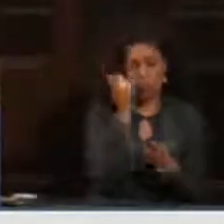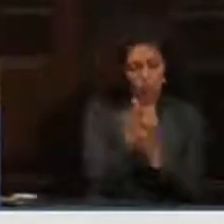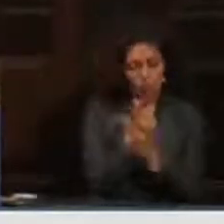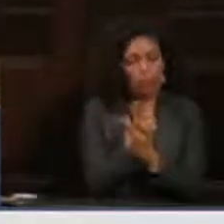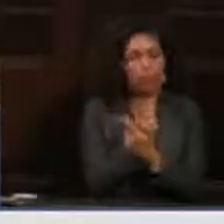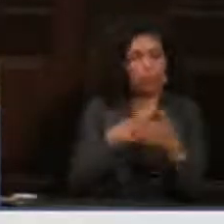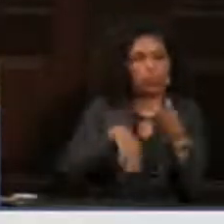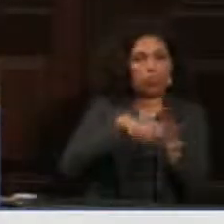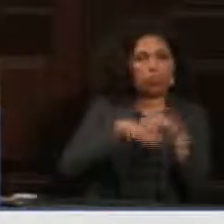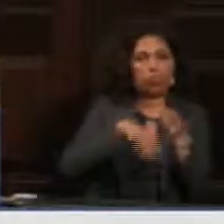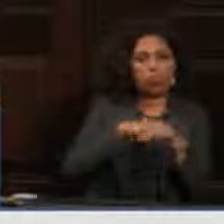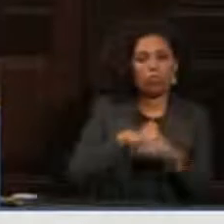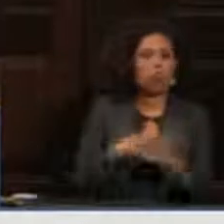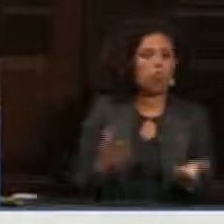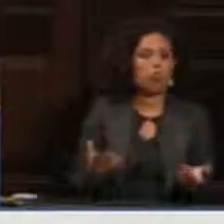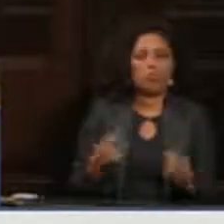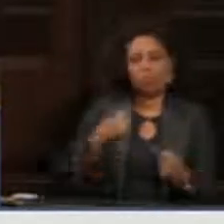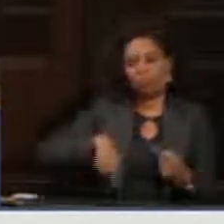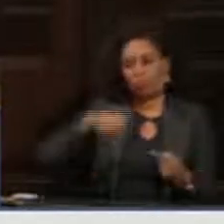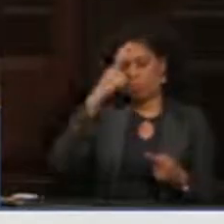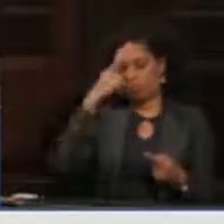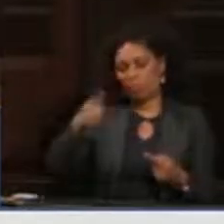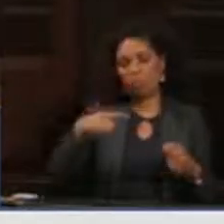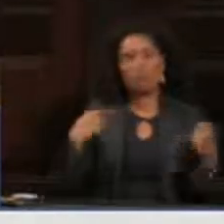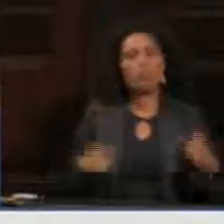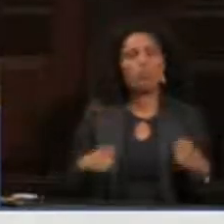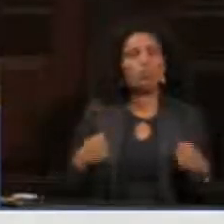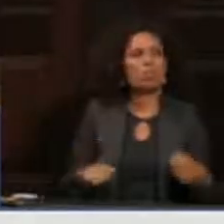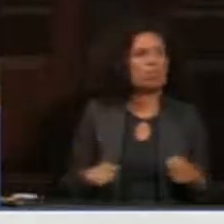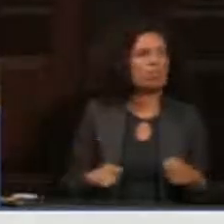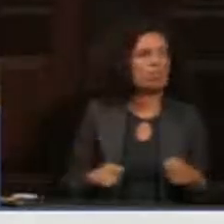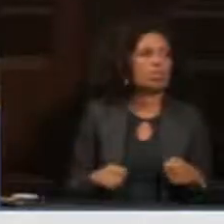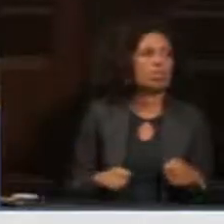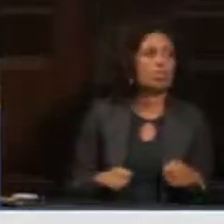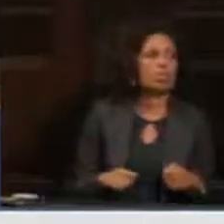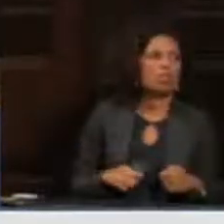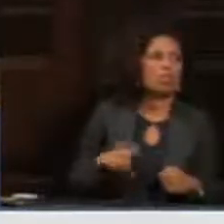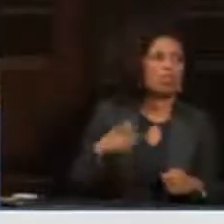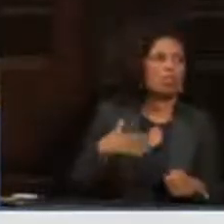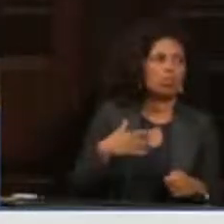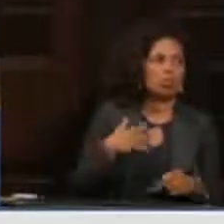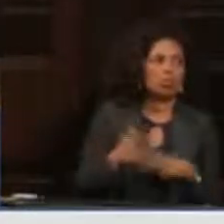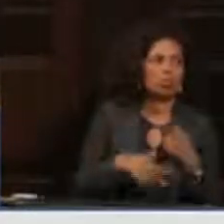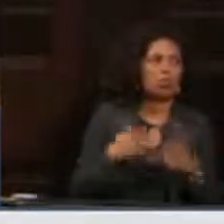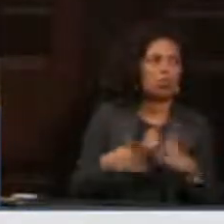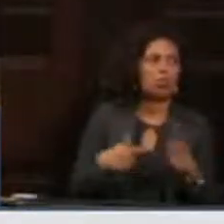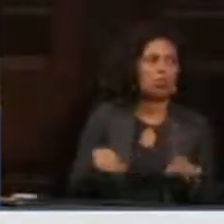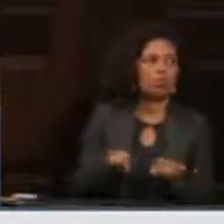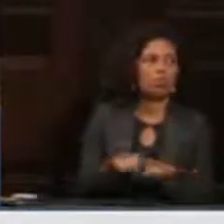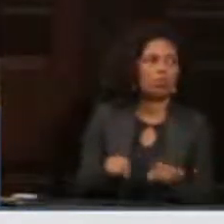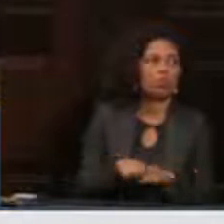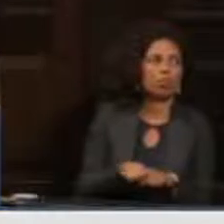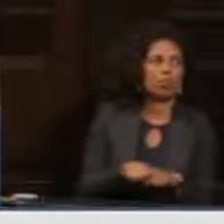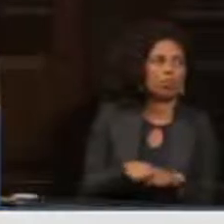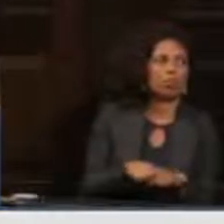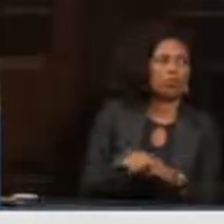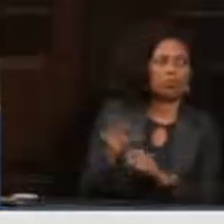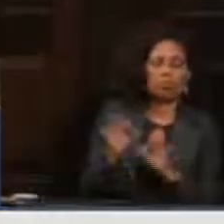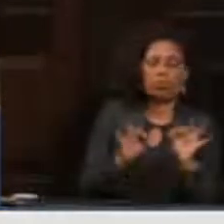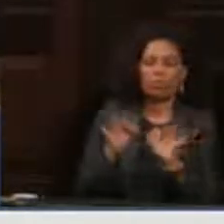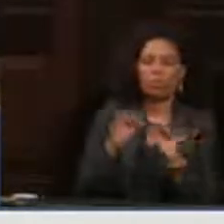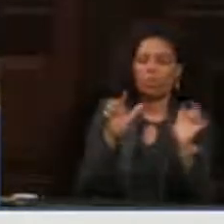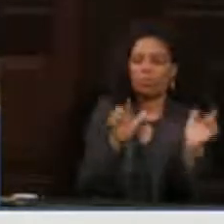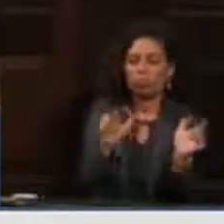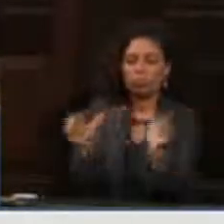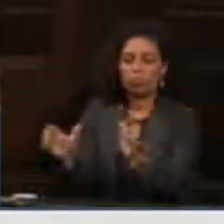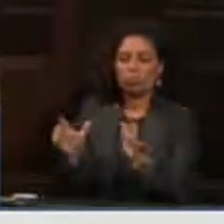em parceria, isso tem que ser pensado, e essa ideia da geral fica com uma sugestão aqui: a implementação de uma área social menos